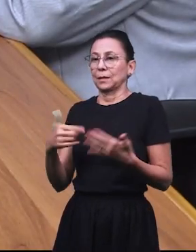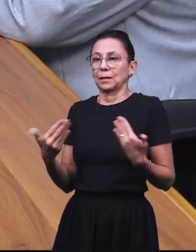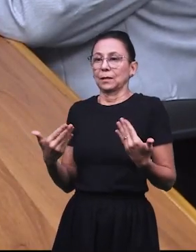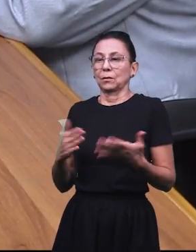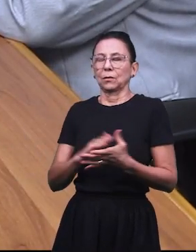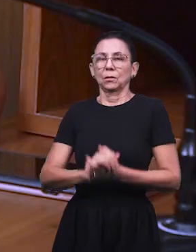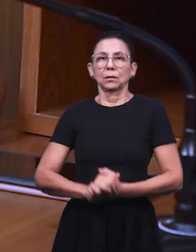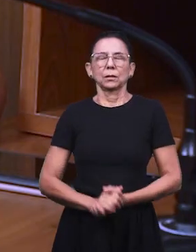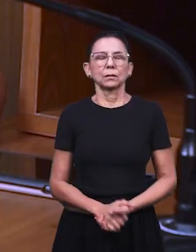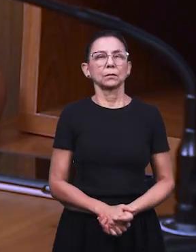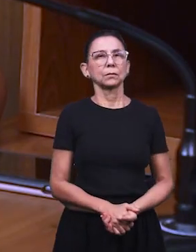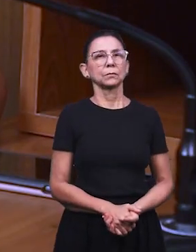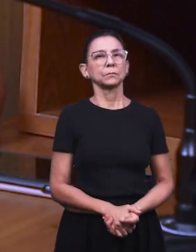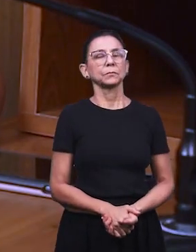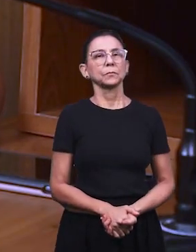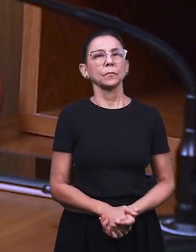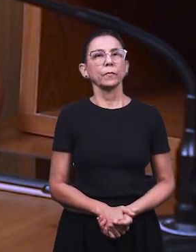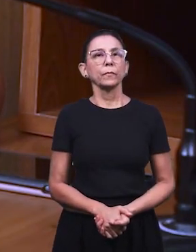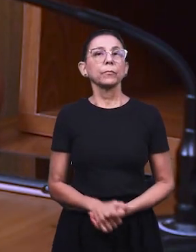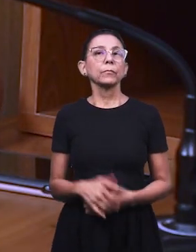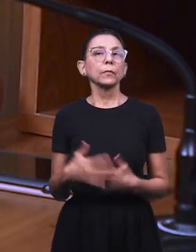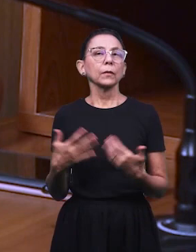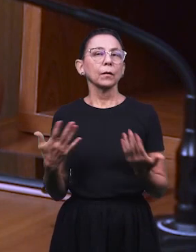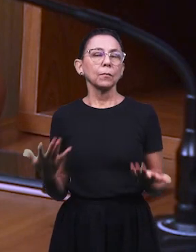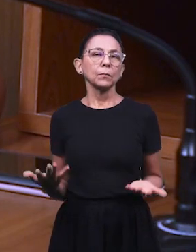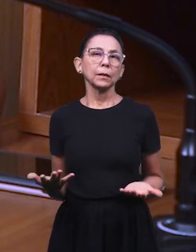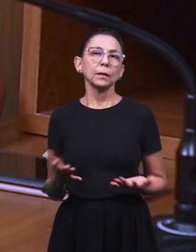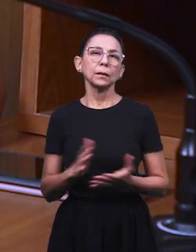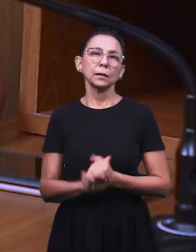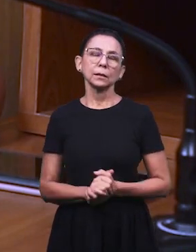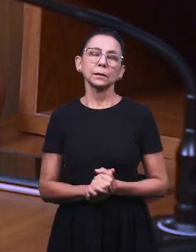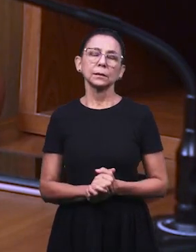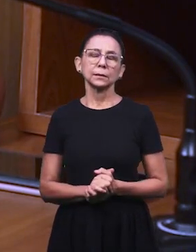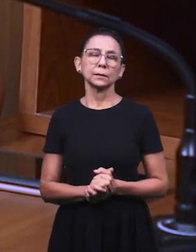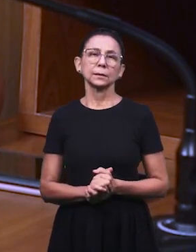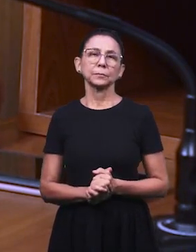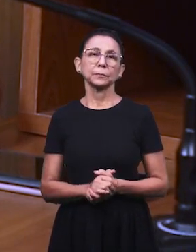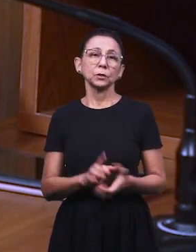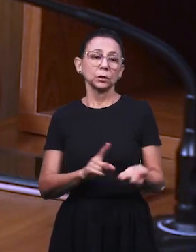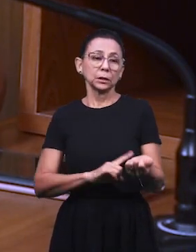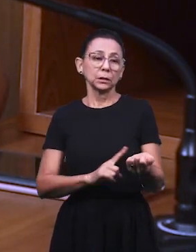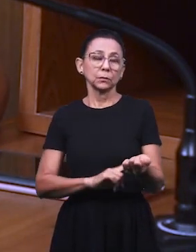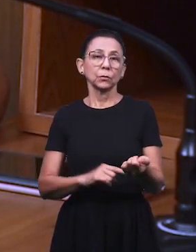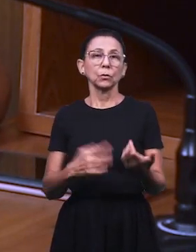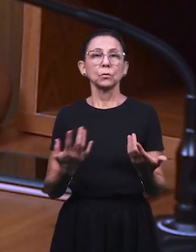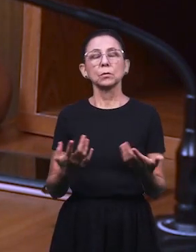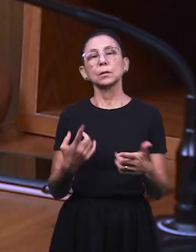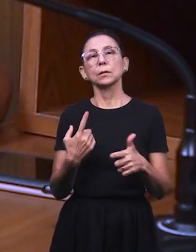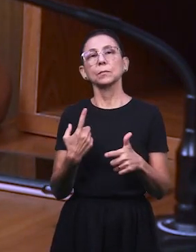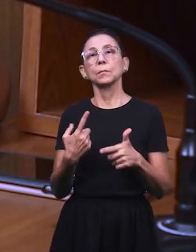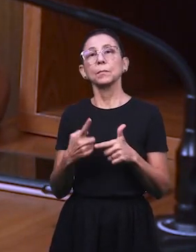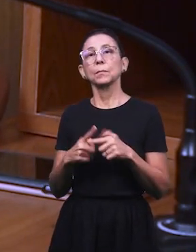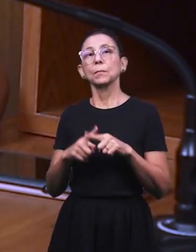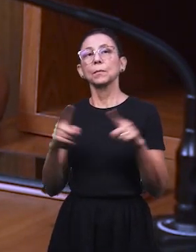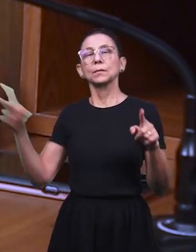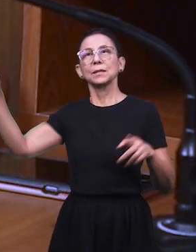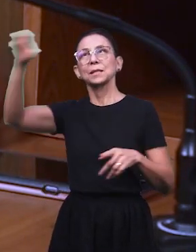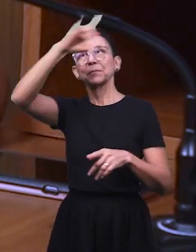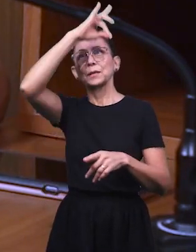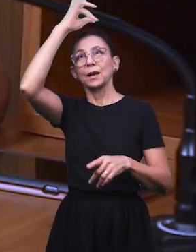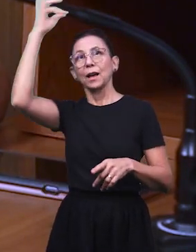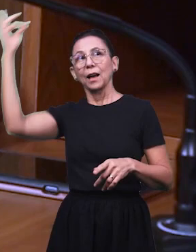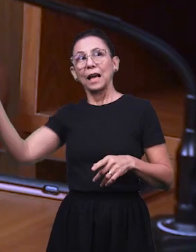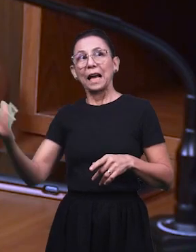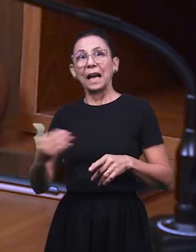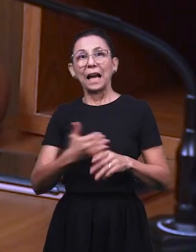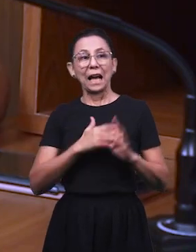Josias. Mas aí daqui a pouco sai o nervosismo, porque o Espírito Santo, ele toma conta do ambiente. E é algo assim tão